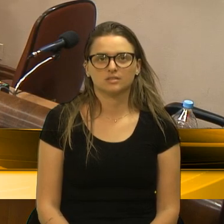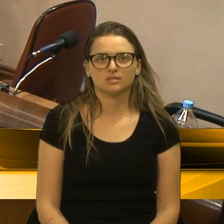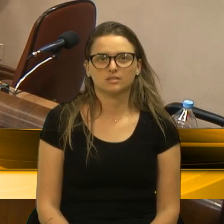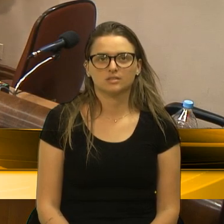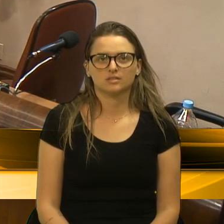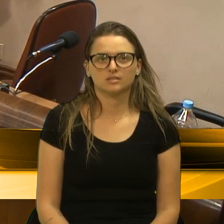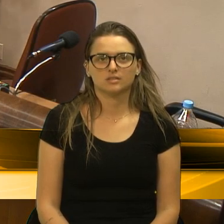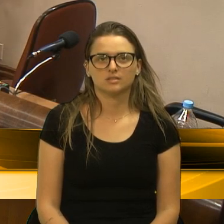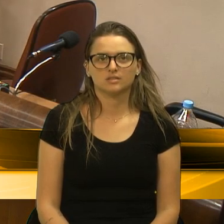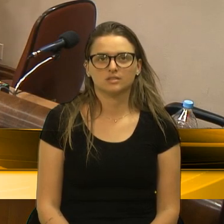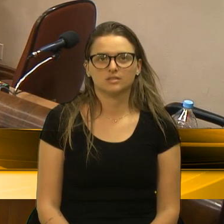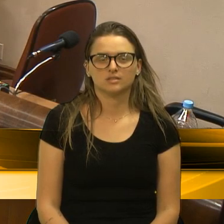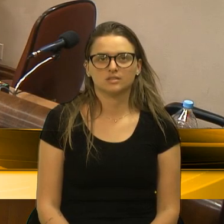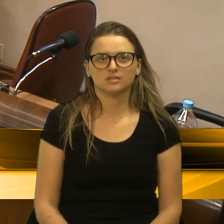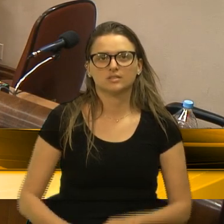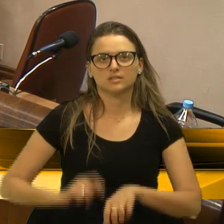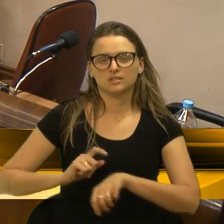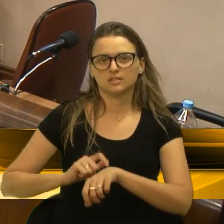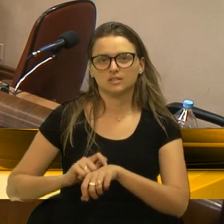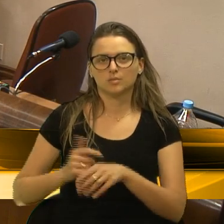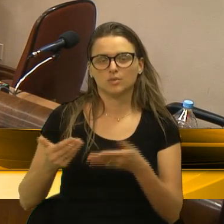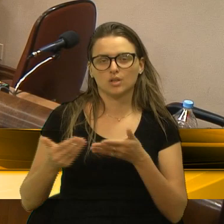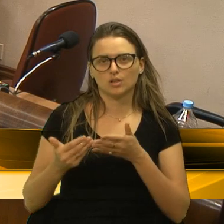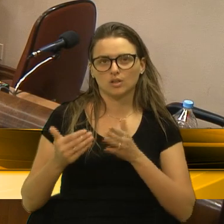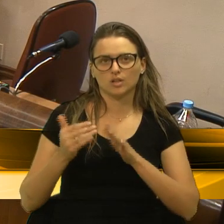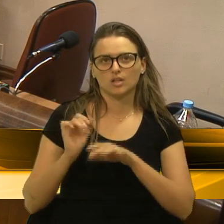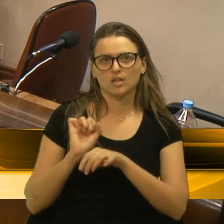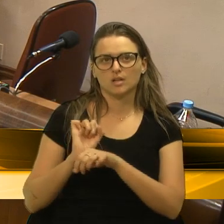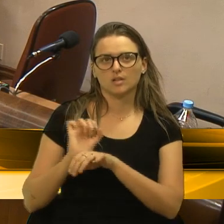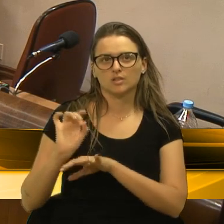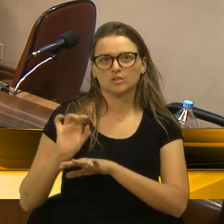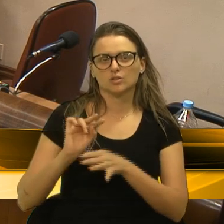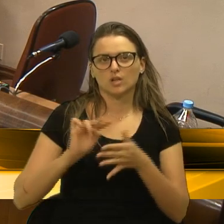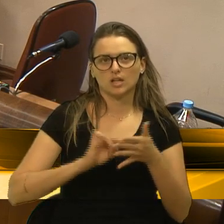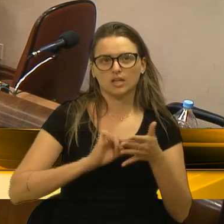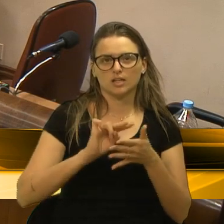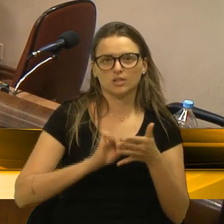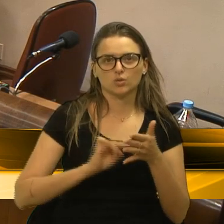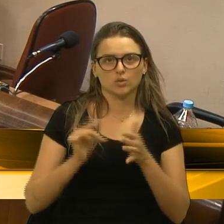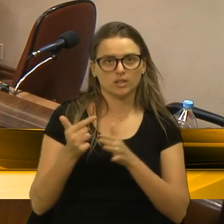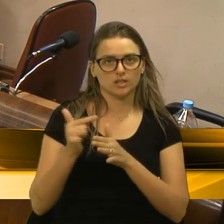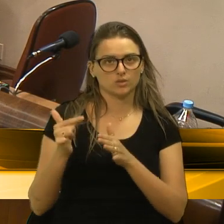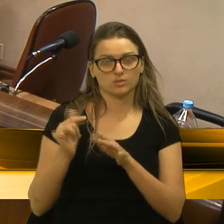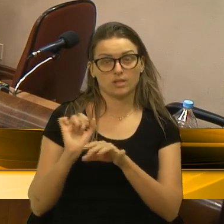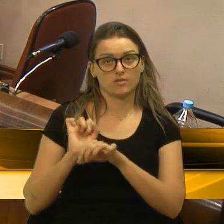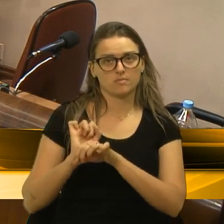Em tempo, está em pausa somente a leitura, não há interrupção da sessão.